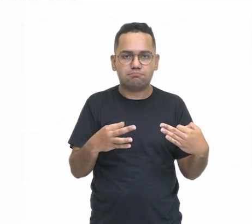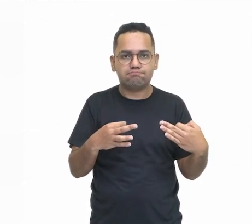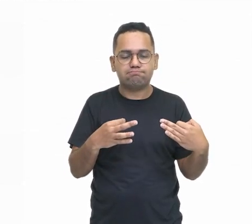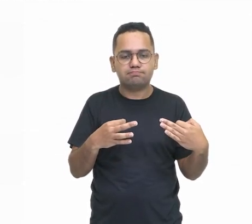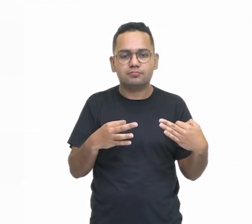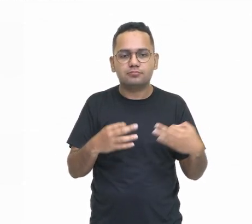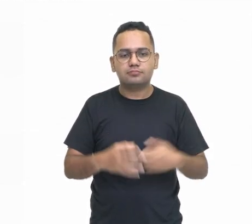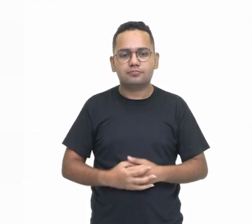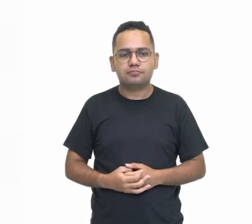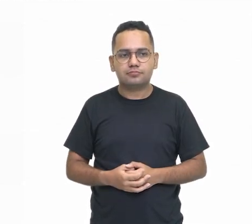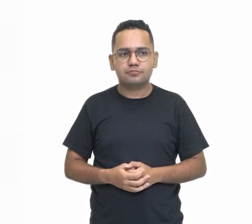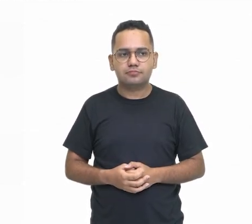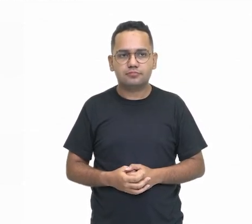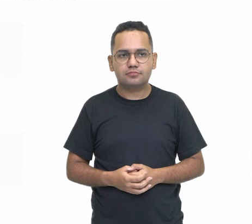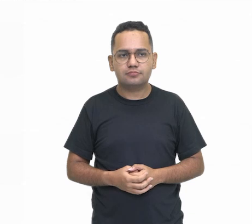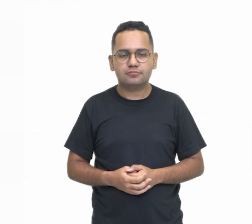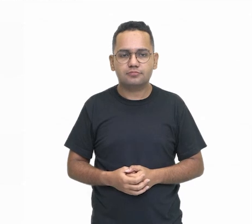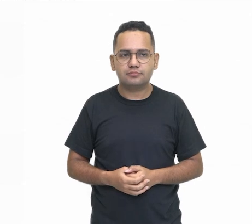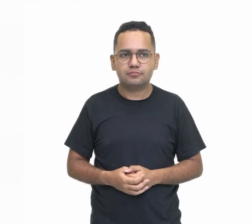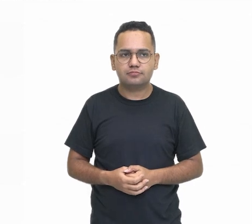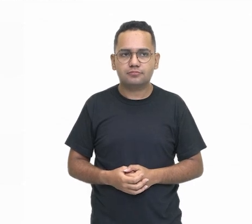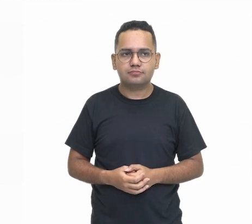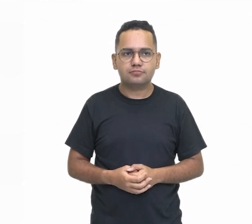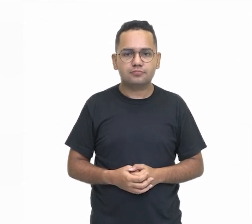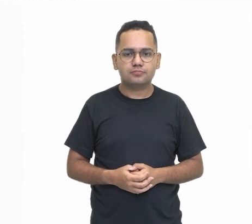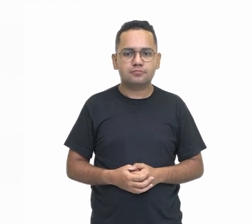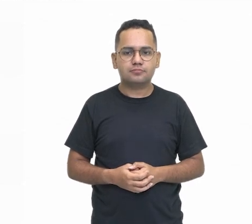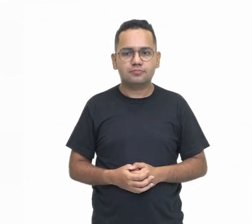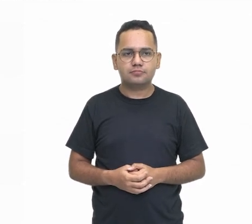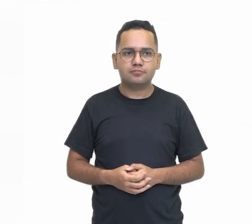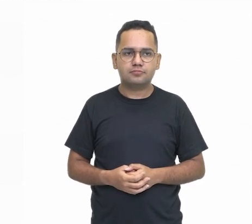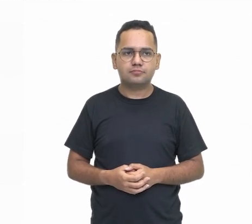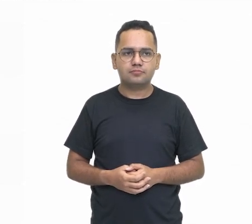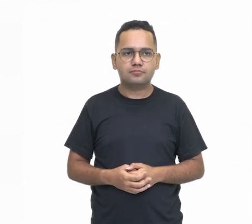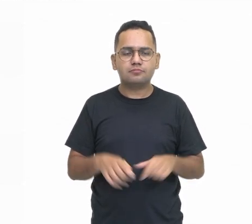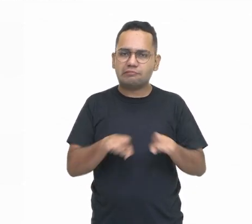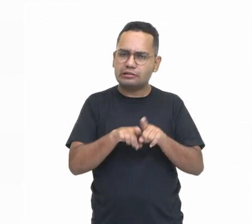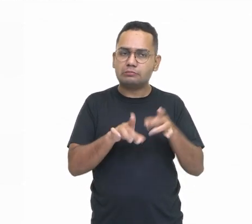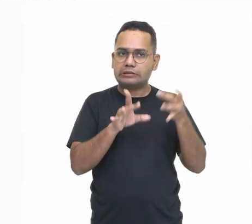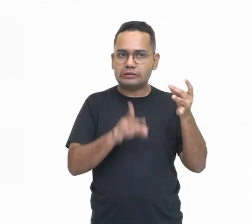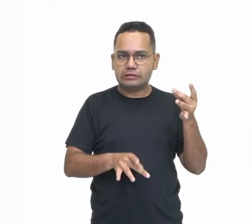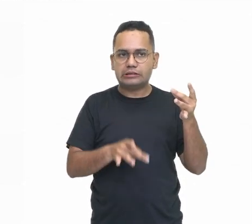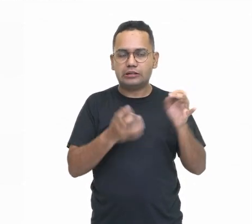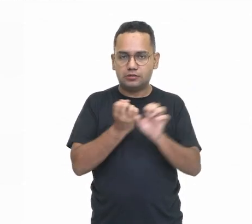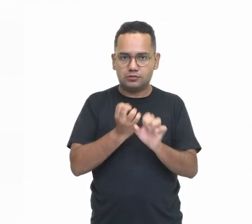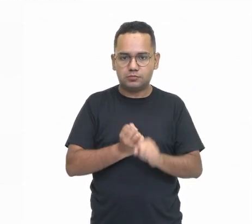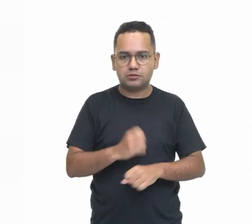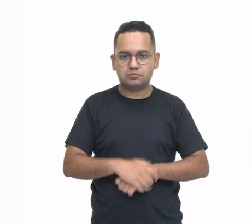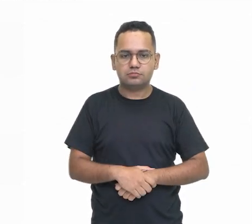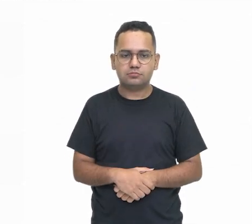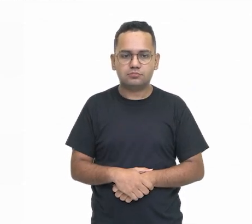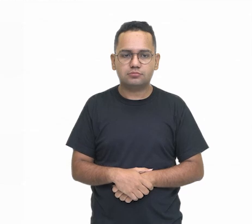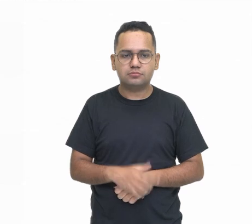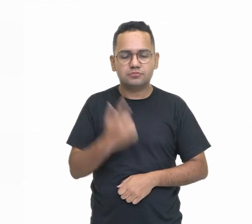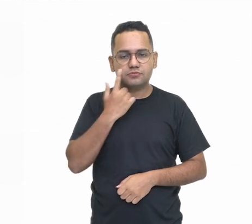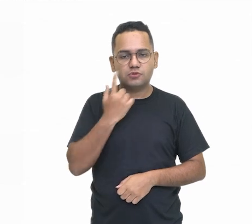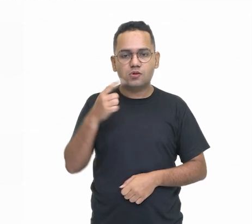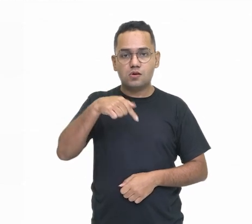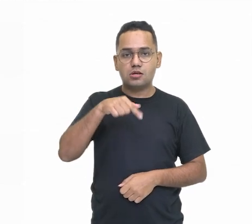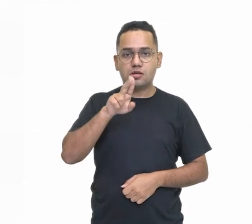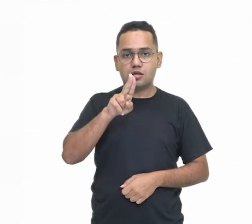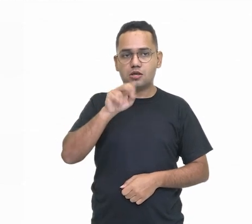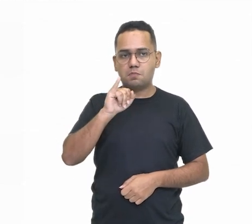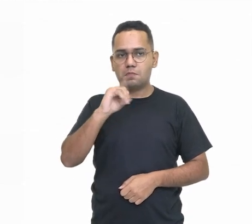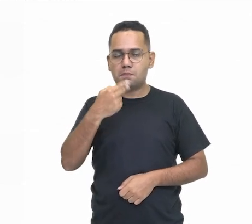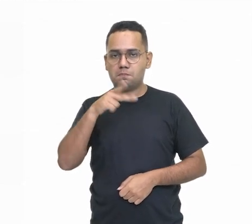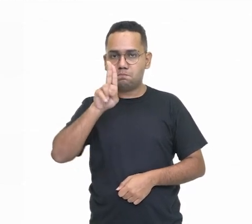né, inclusive contagens complexas. Então aqui a gente verifica o quipu, né,